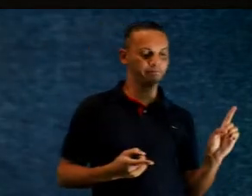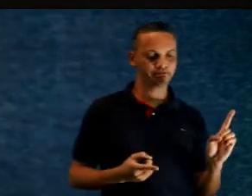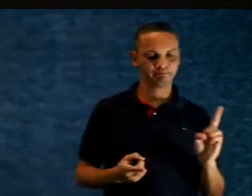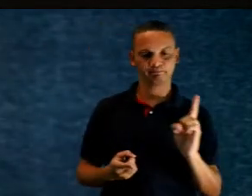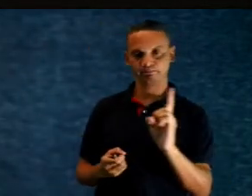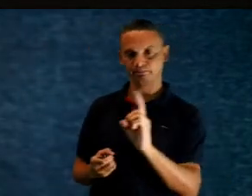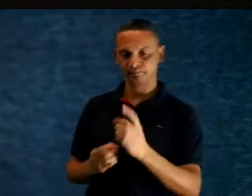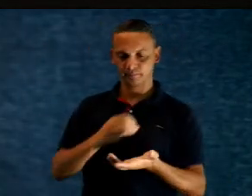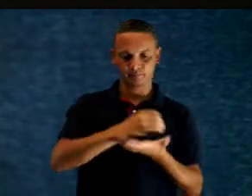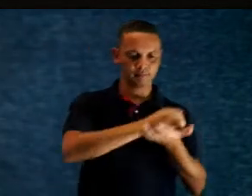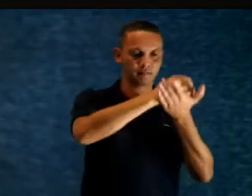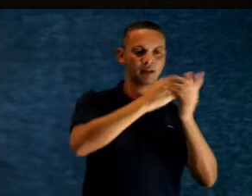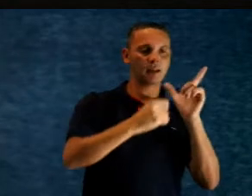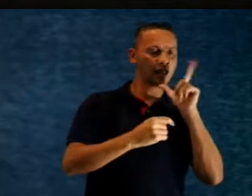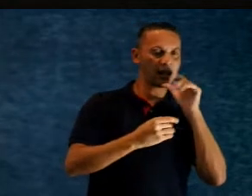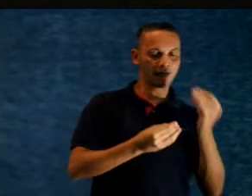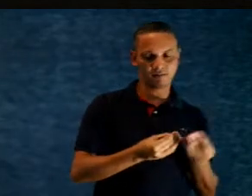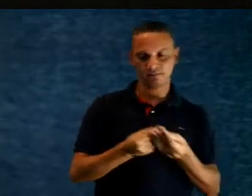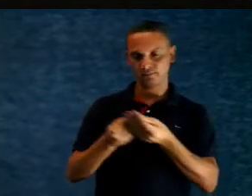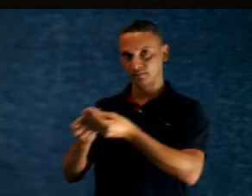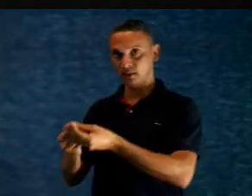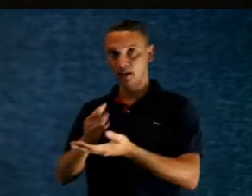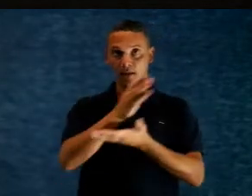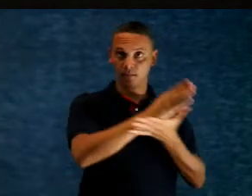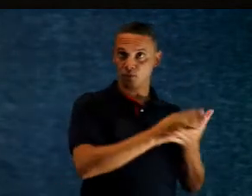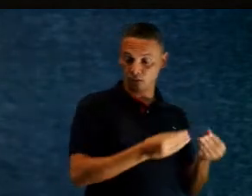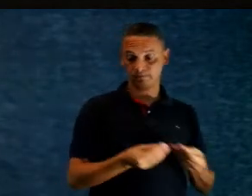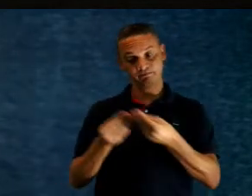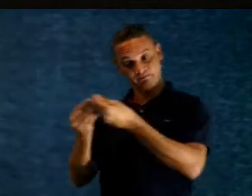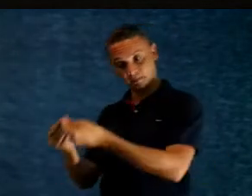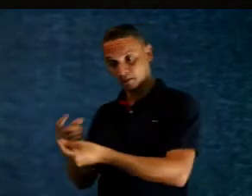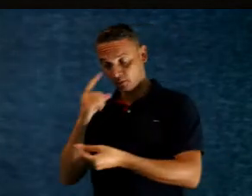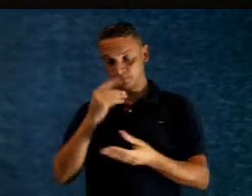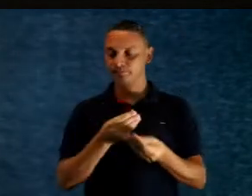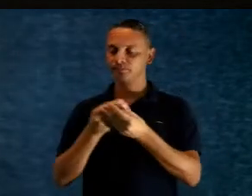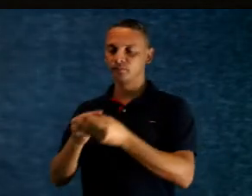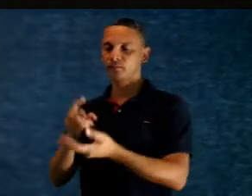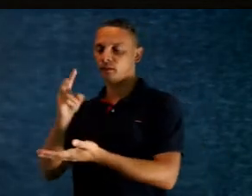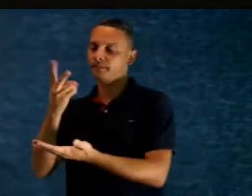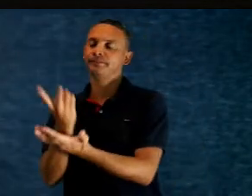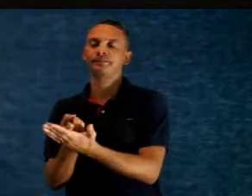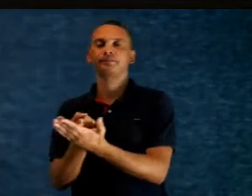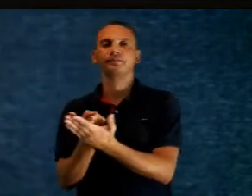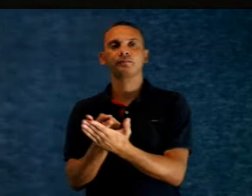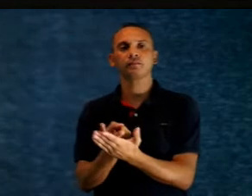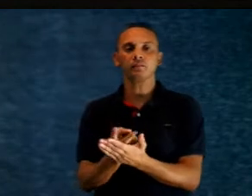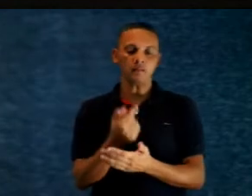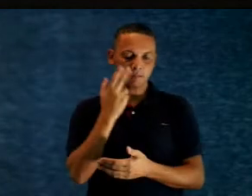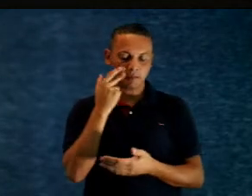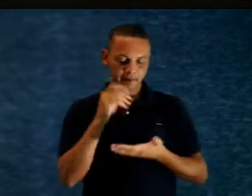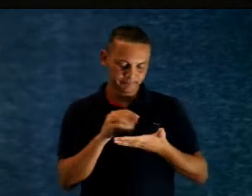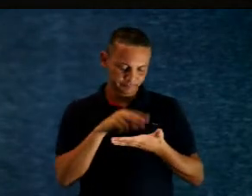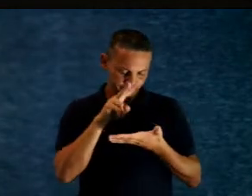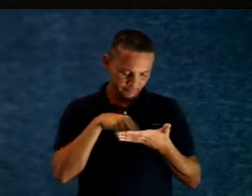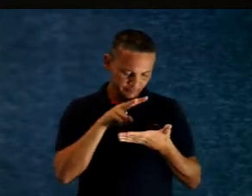dar gargalhadas. Contava a reação do ministro Bismarck, que, ao provar um copinho de cachaça,